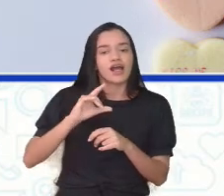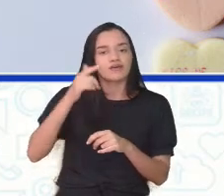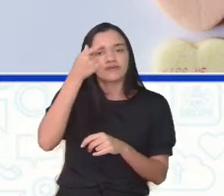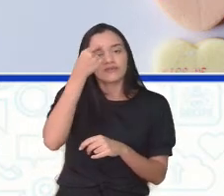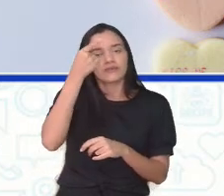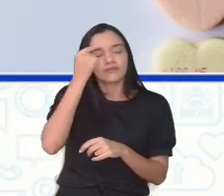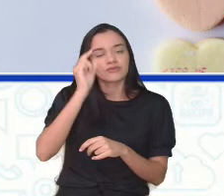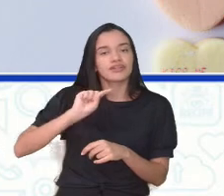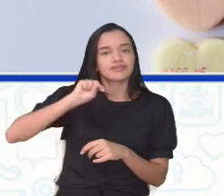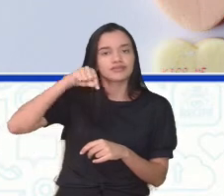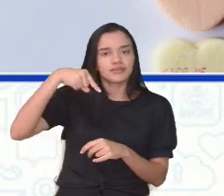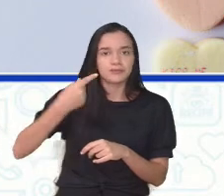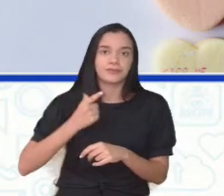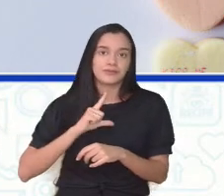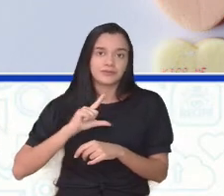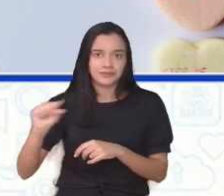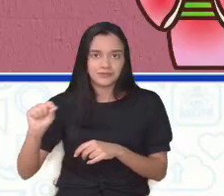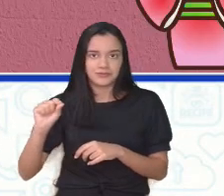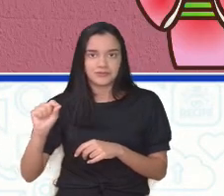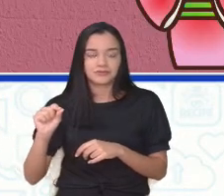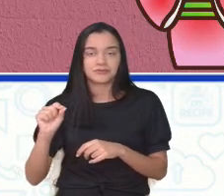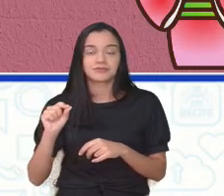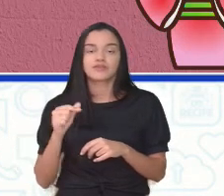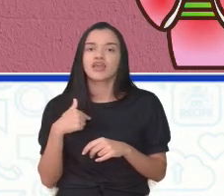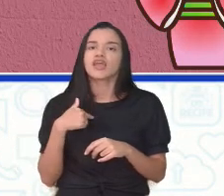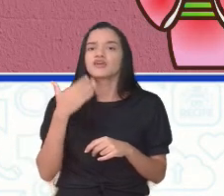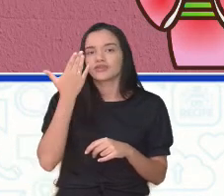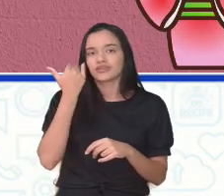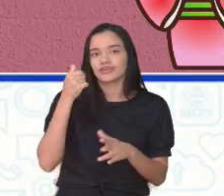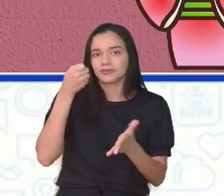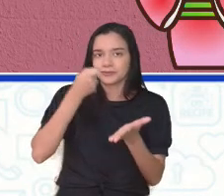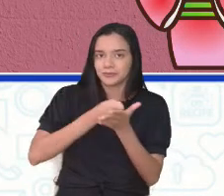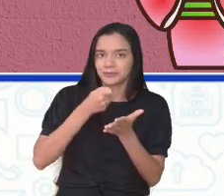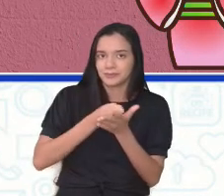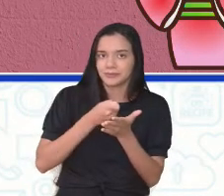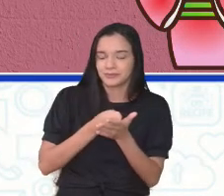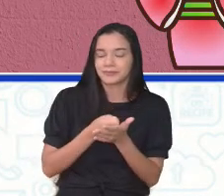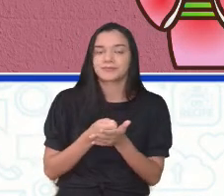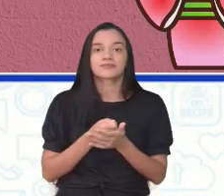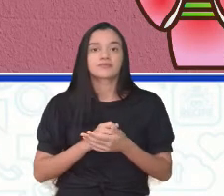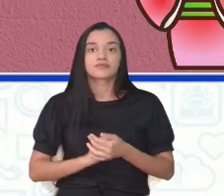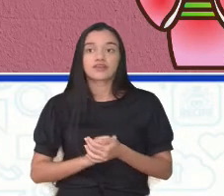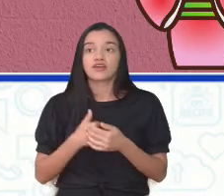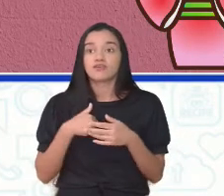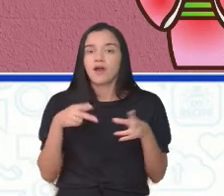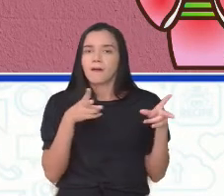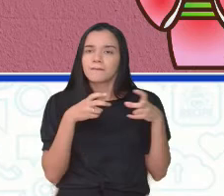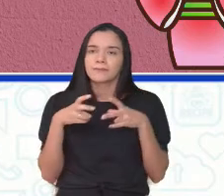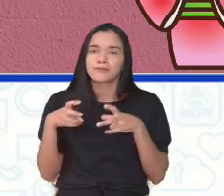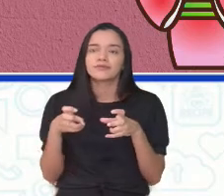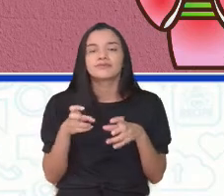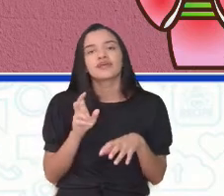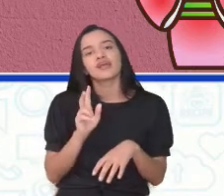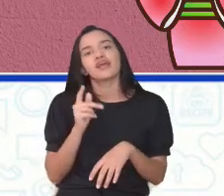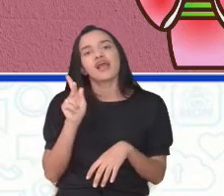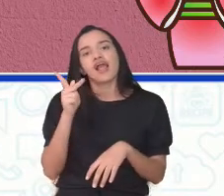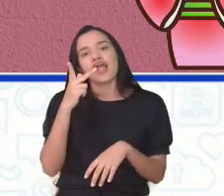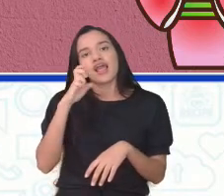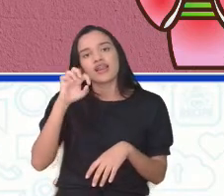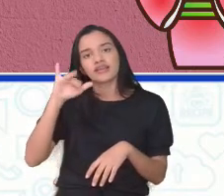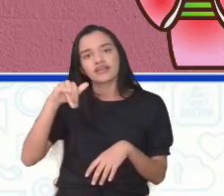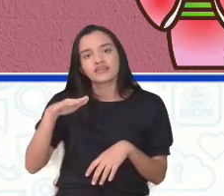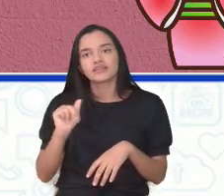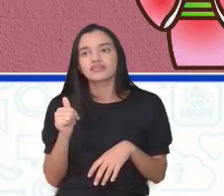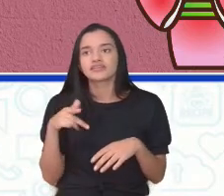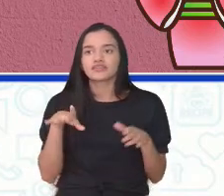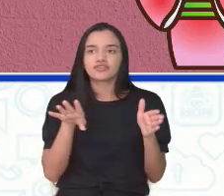Aqui a gente tem várias mudanças, né? Vamos ver quais são as mudanças que a gente consegue perceber. Helena chegou atrasada do